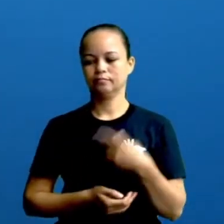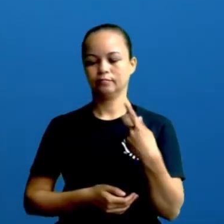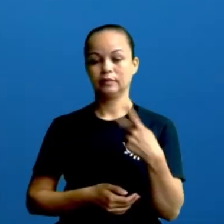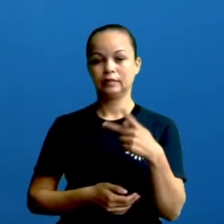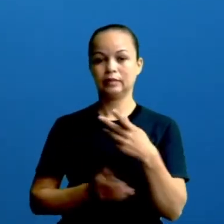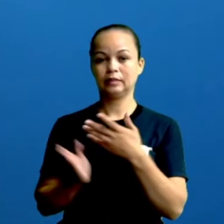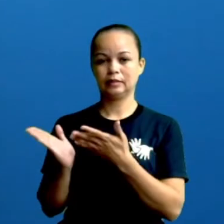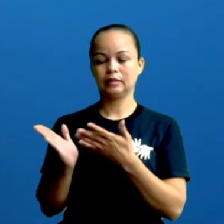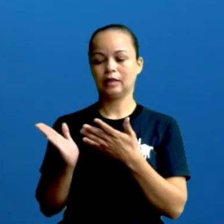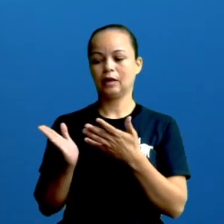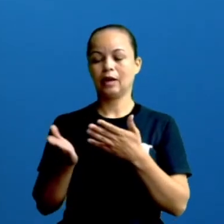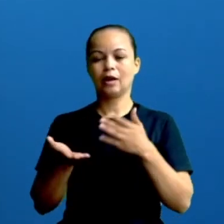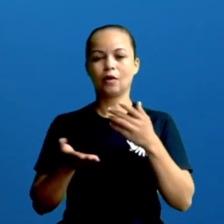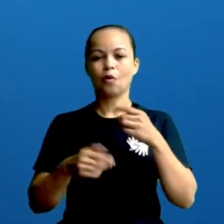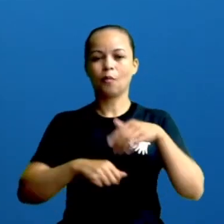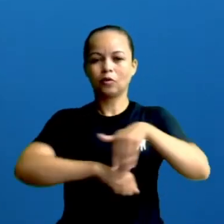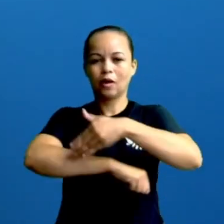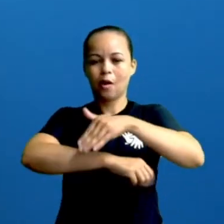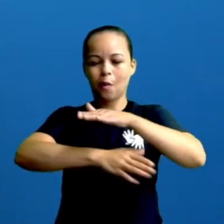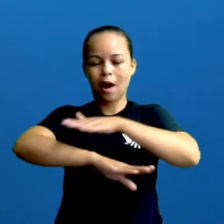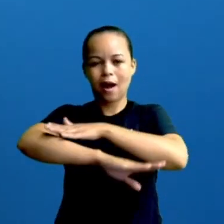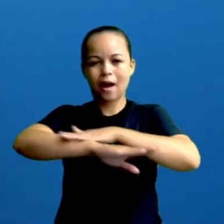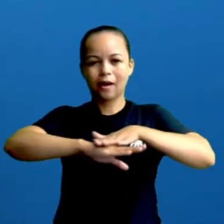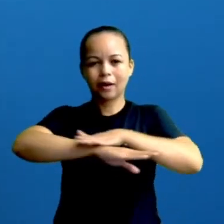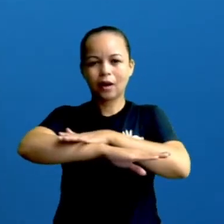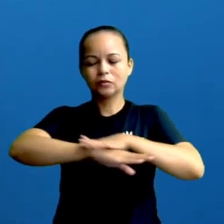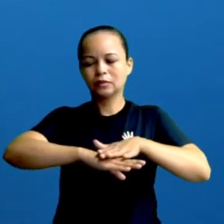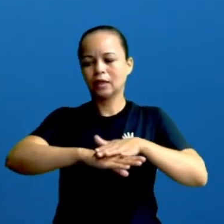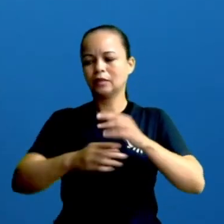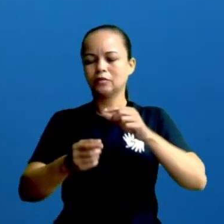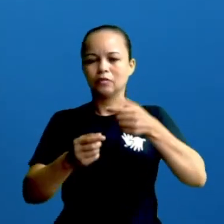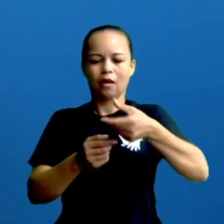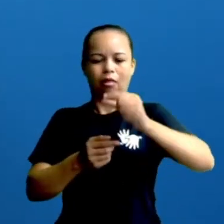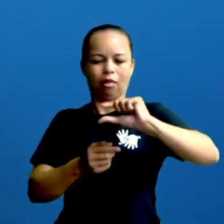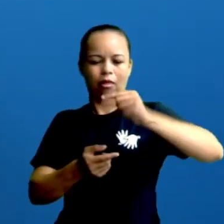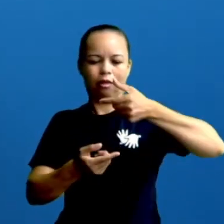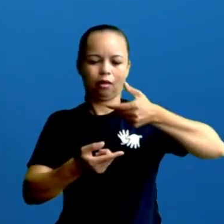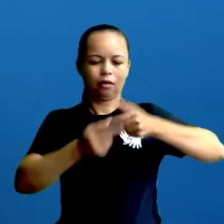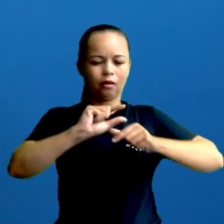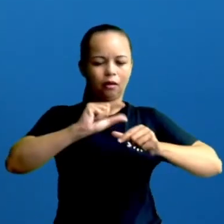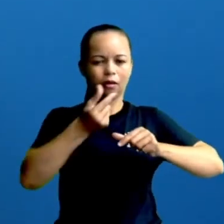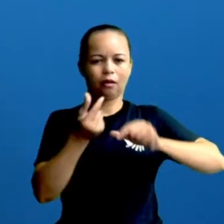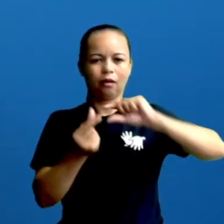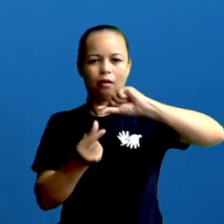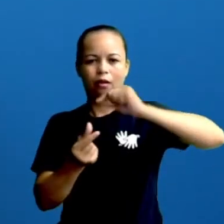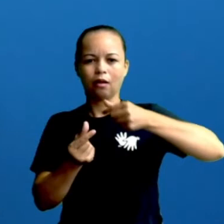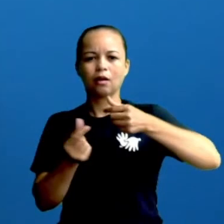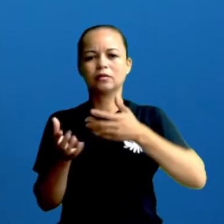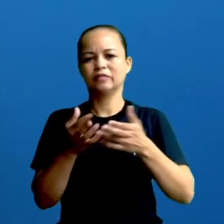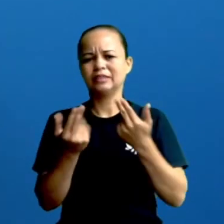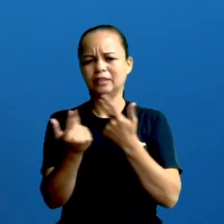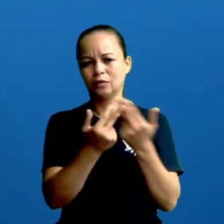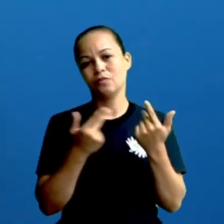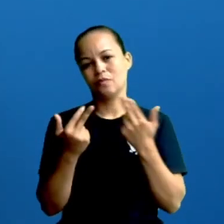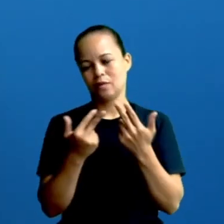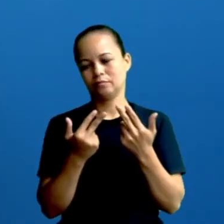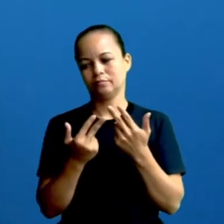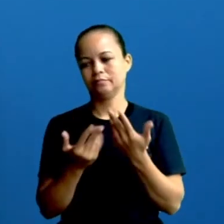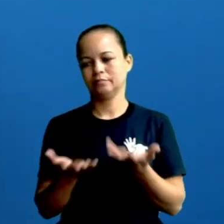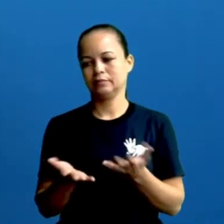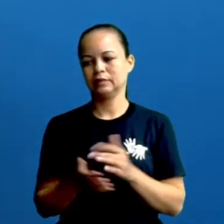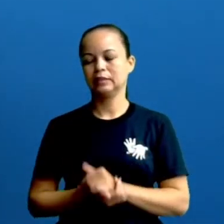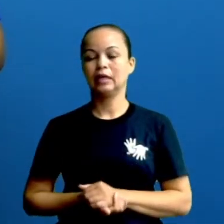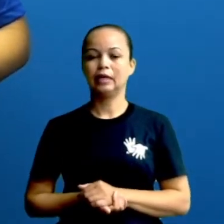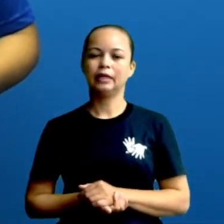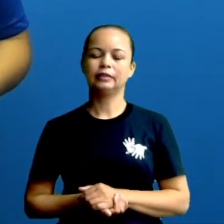que foi composta a calçada, então se eu ficar virando ela, vai ser a mesma coisa, tá? Desse polígono. Então, não, ele